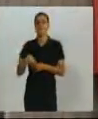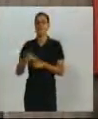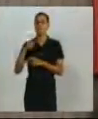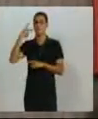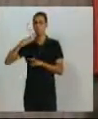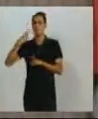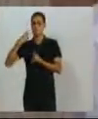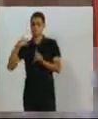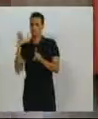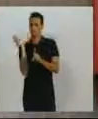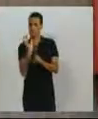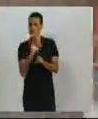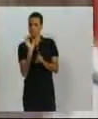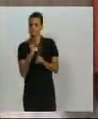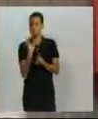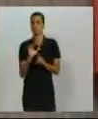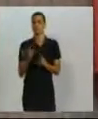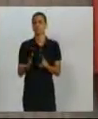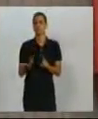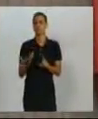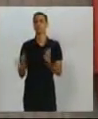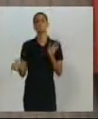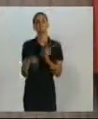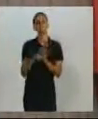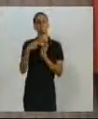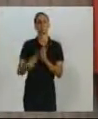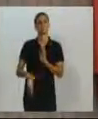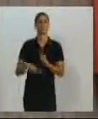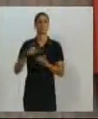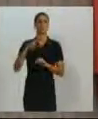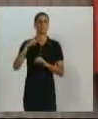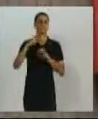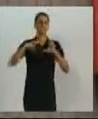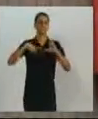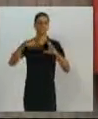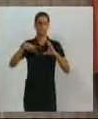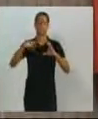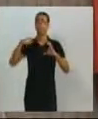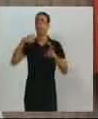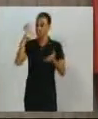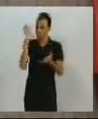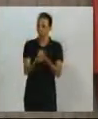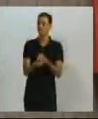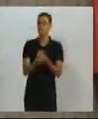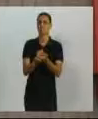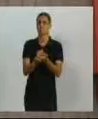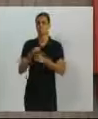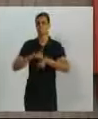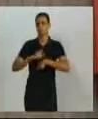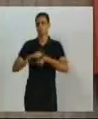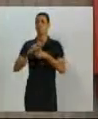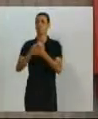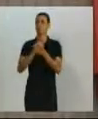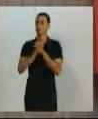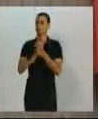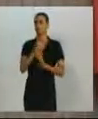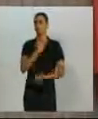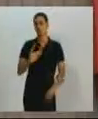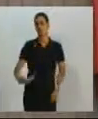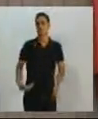política também de ressonância da própria Câmara de Vereadores, né? Então a gente tem que registrar isso, parabenizar o governo do Estado, né?